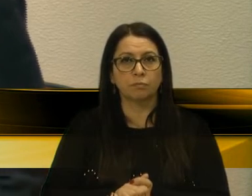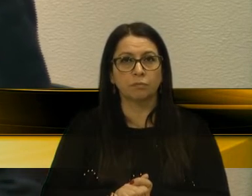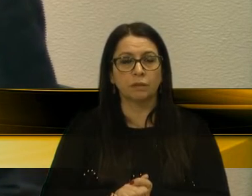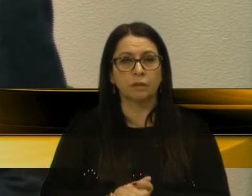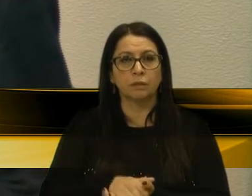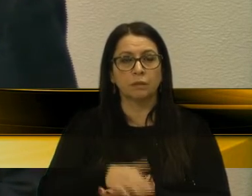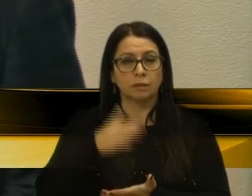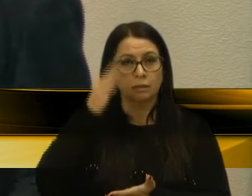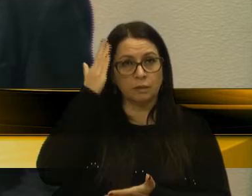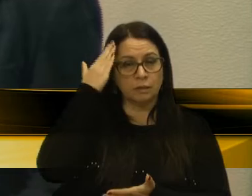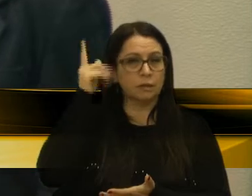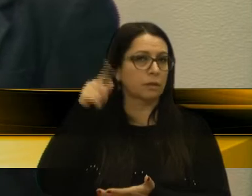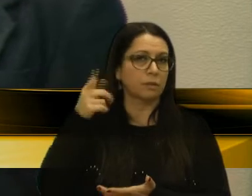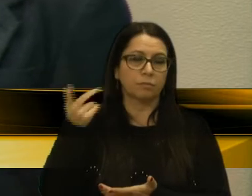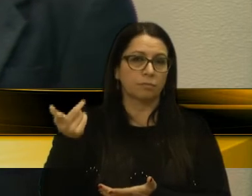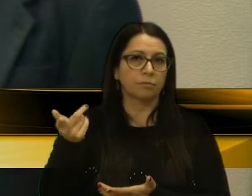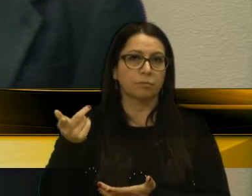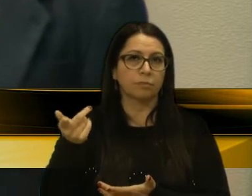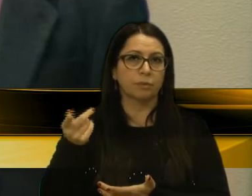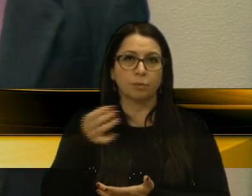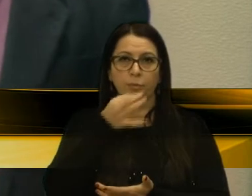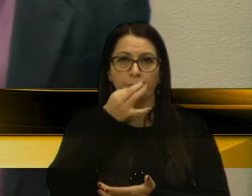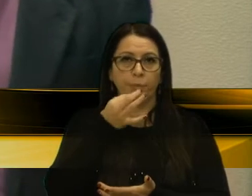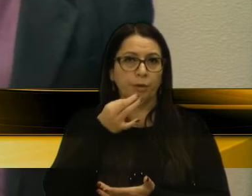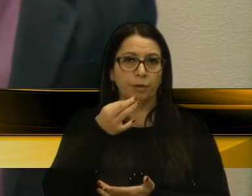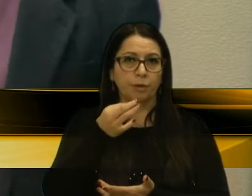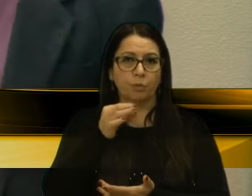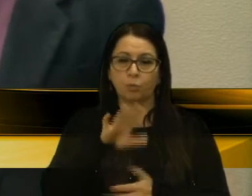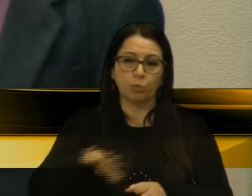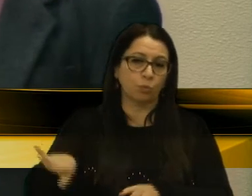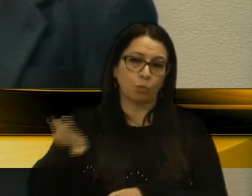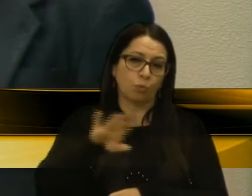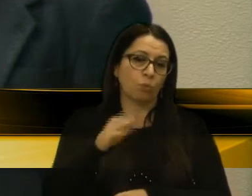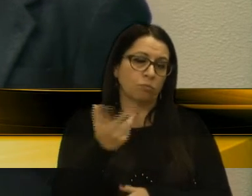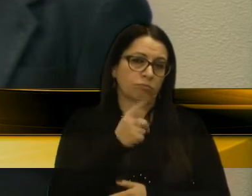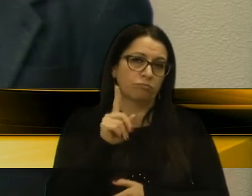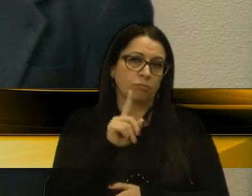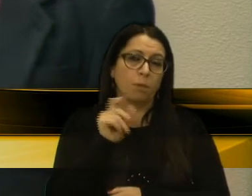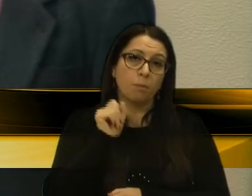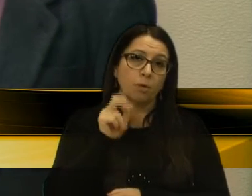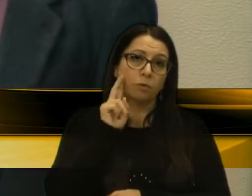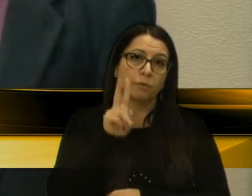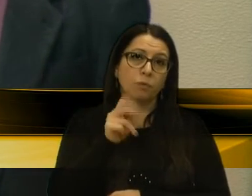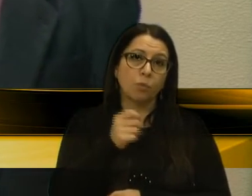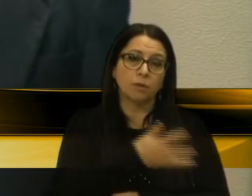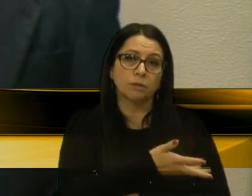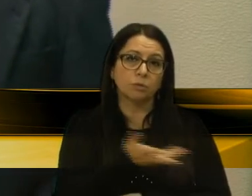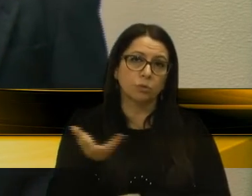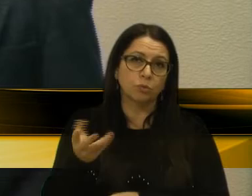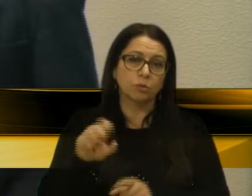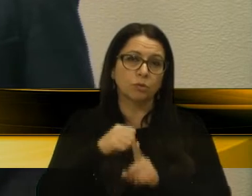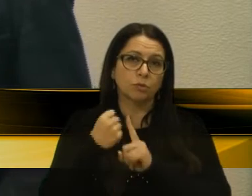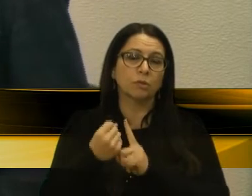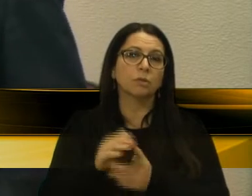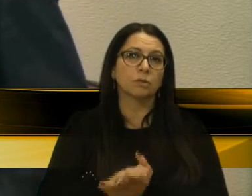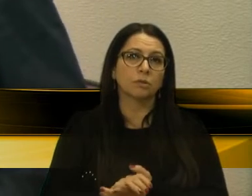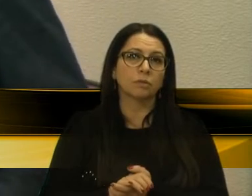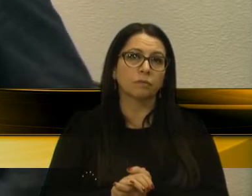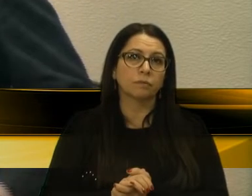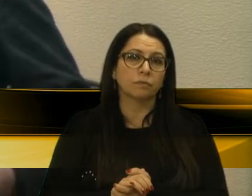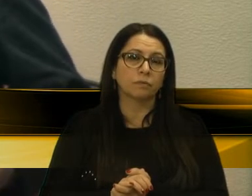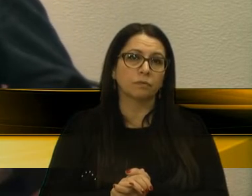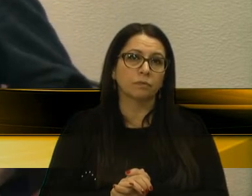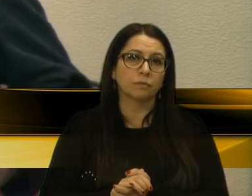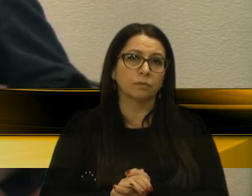Sei que isso não é uma opinião que é generalizada, mas a gente pode ver na grande maioria da sociedade,